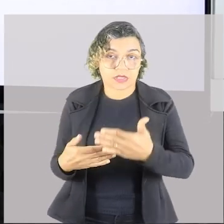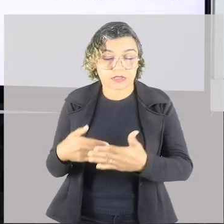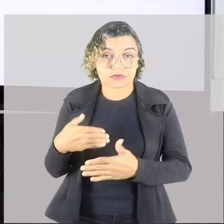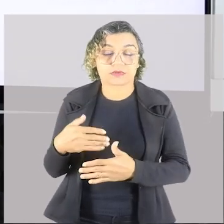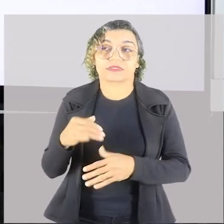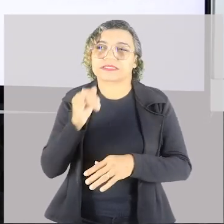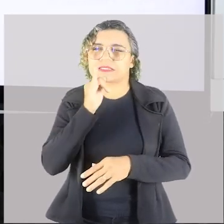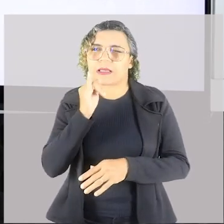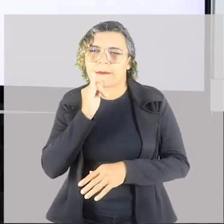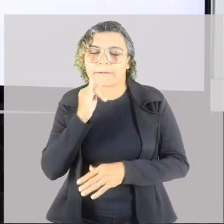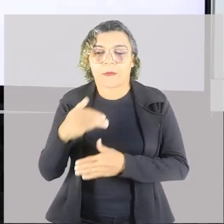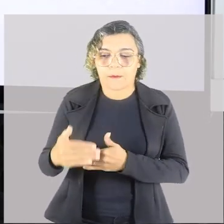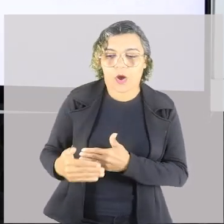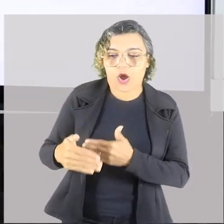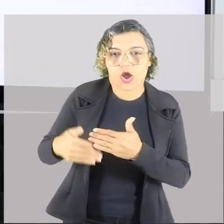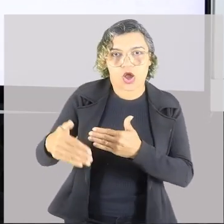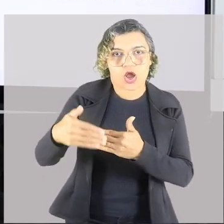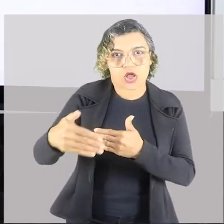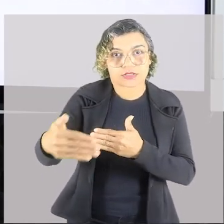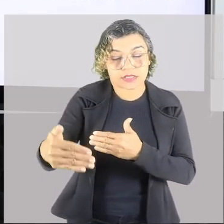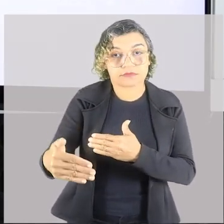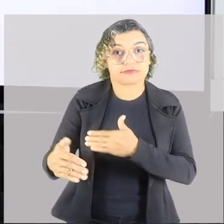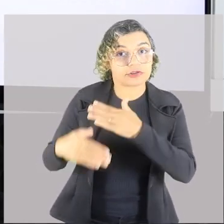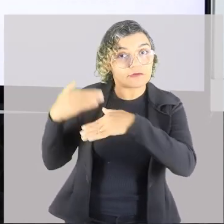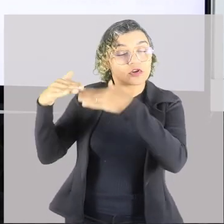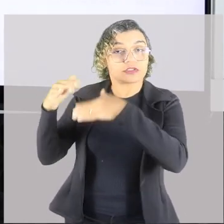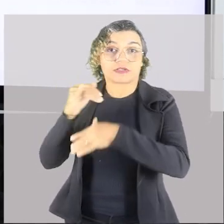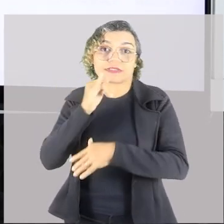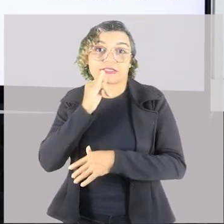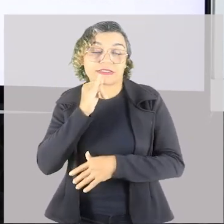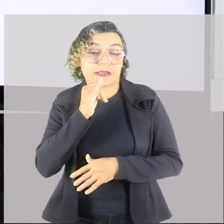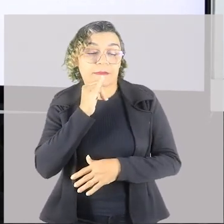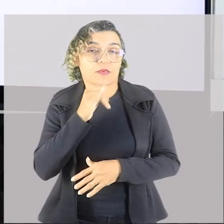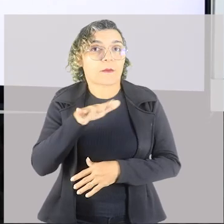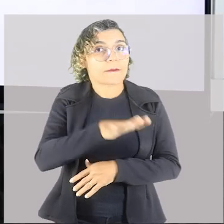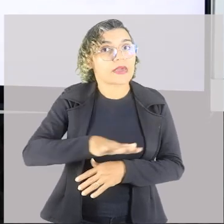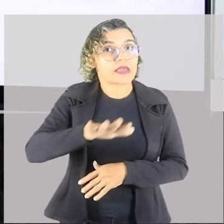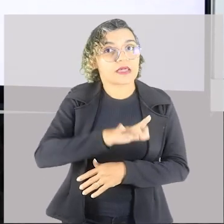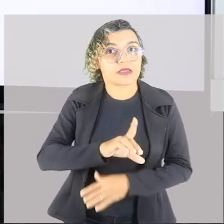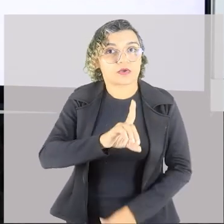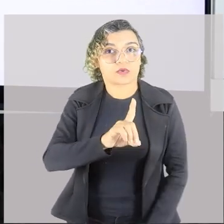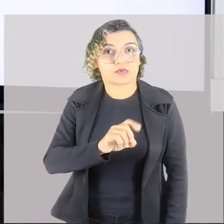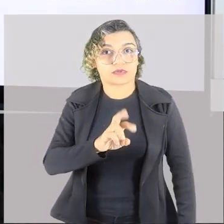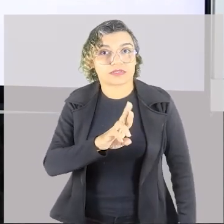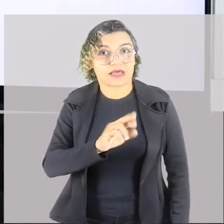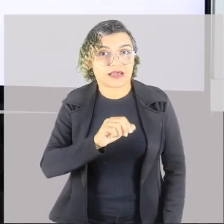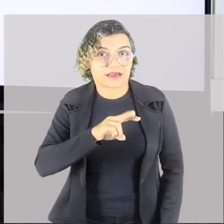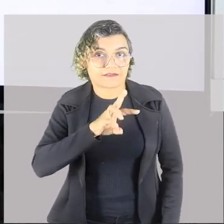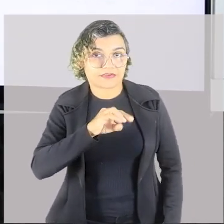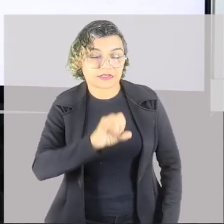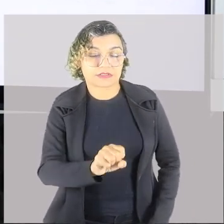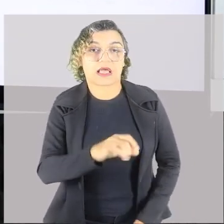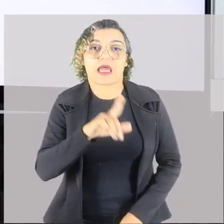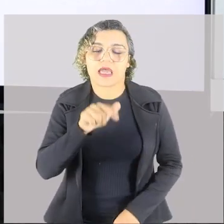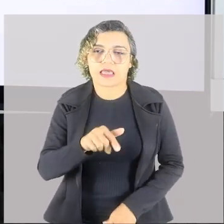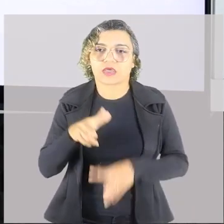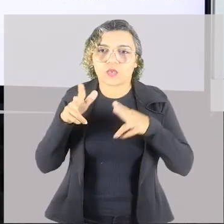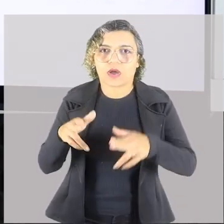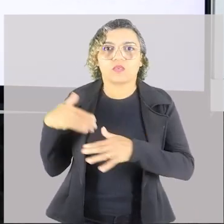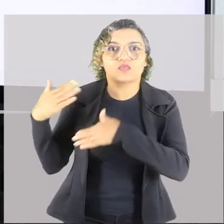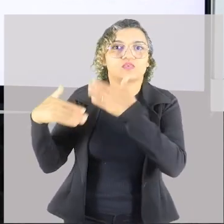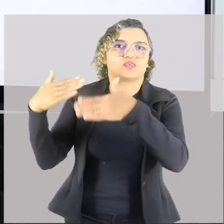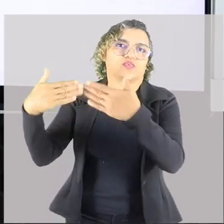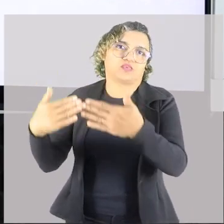evolução. Lembra que quando a gente fala em darwinismo, é o mesmo que falar sobre evolucionismo, é a mesma coisa. Você